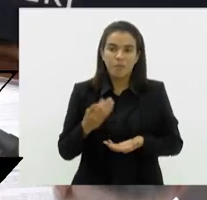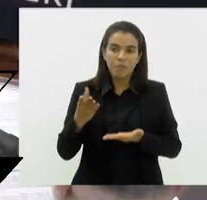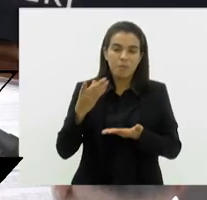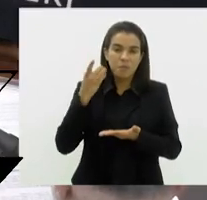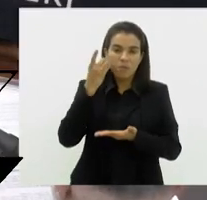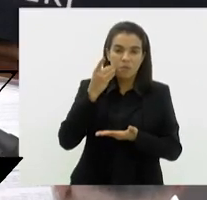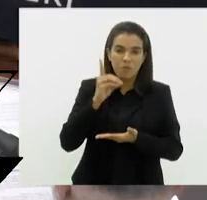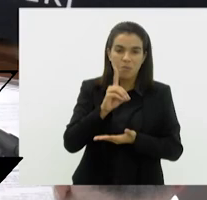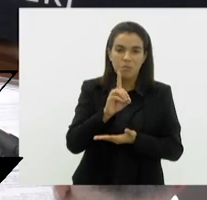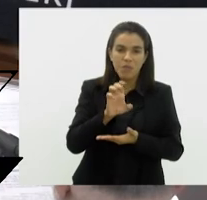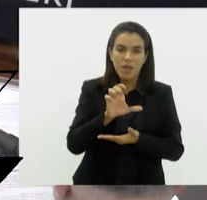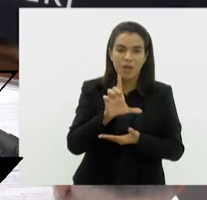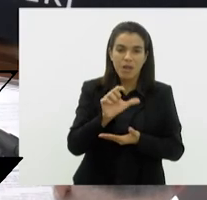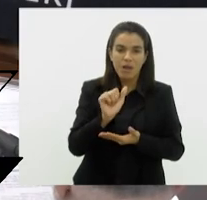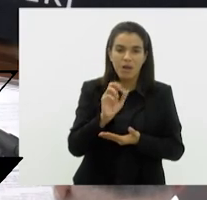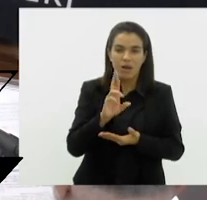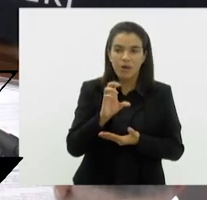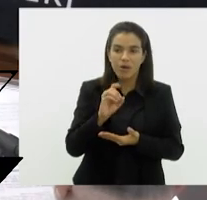aqui